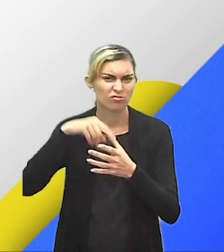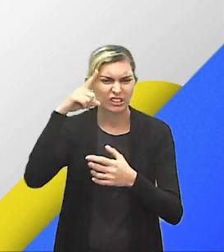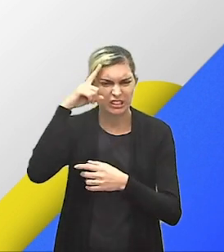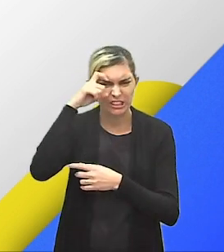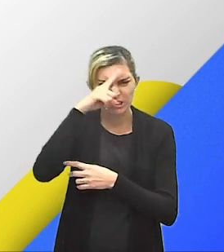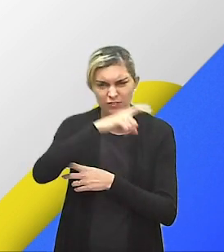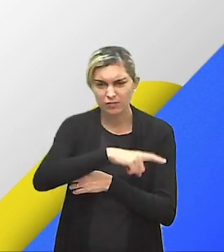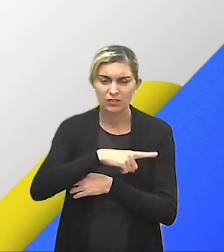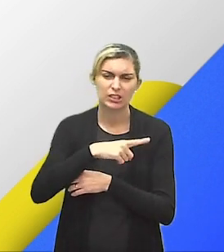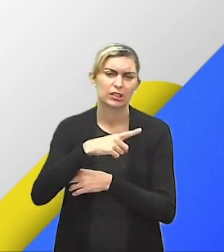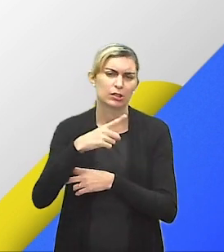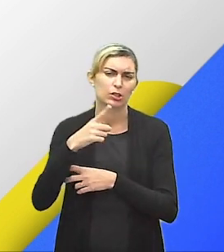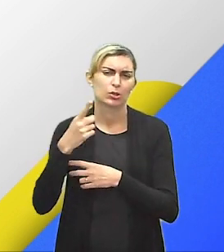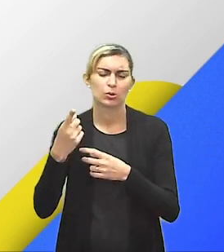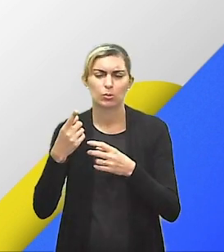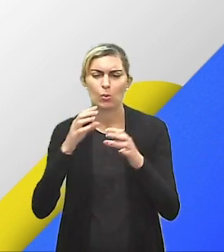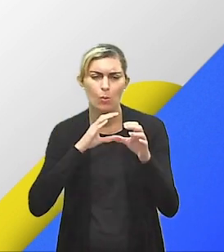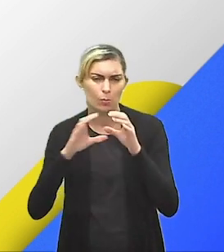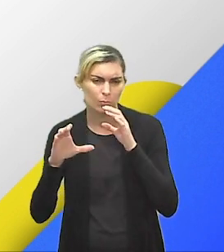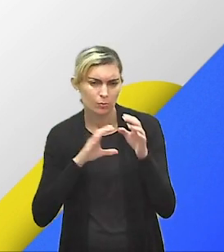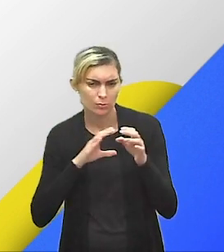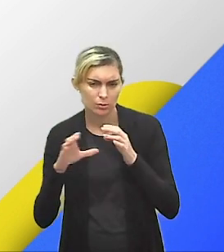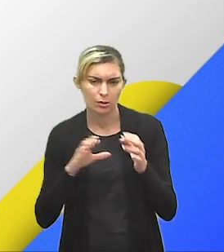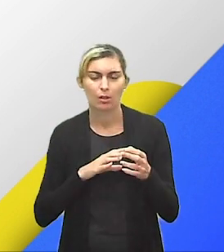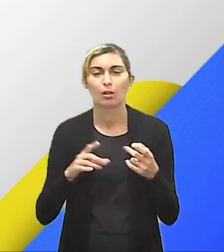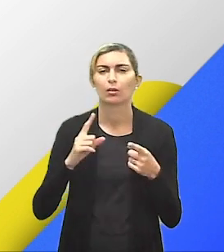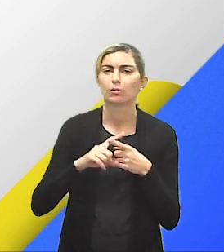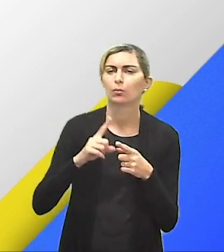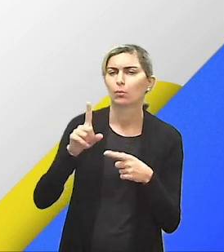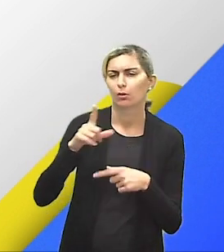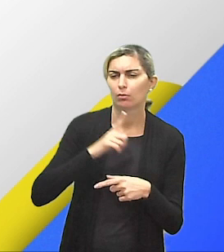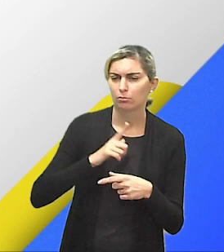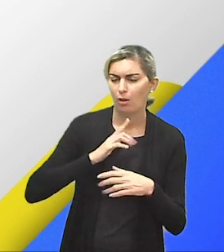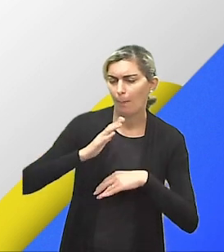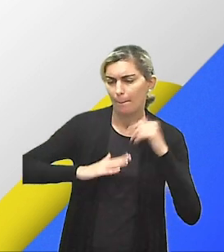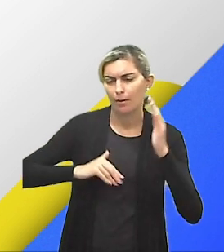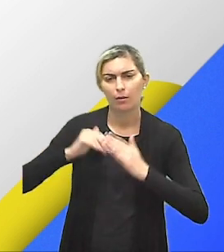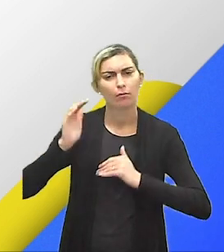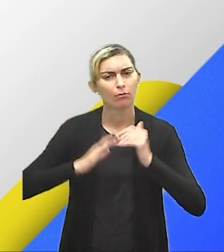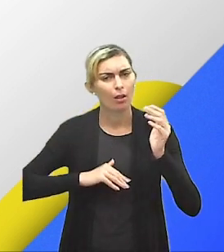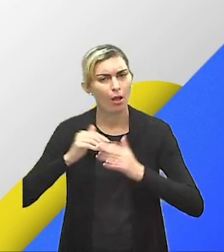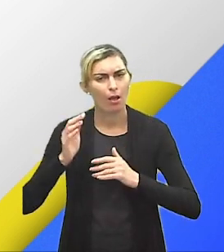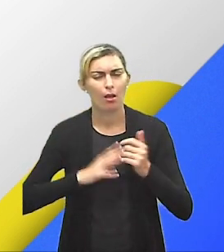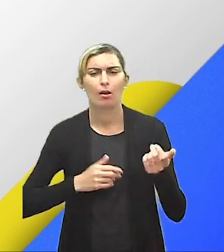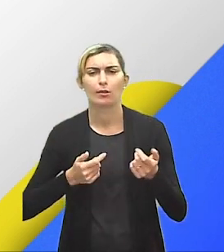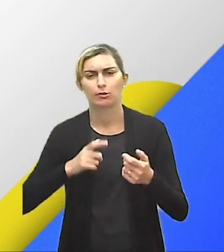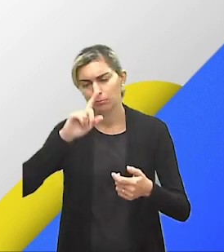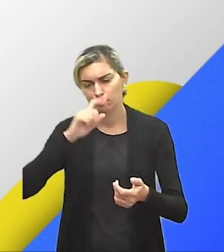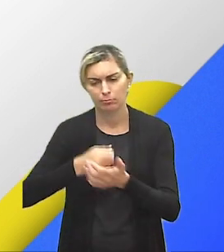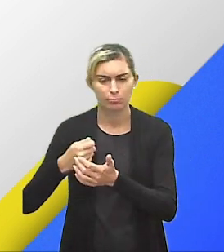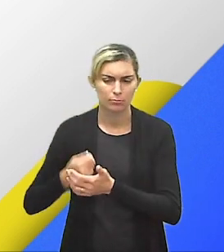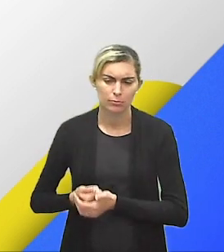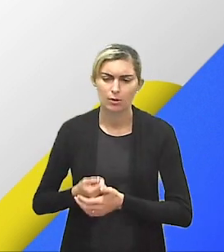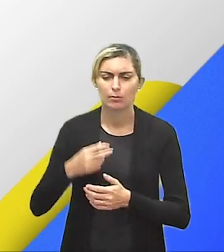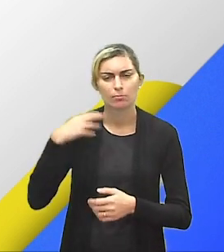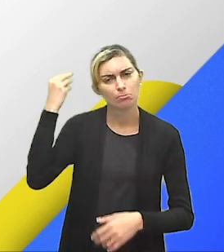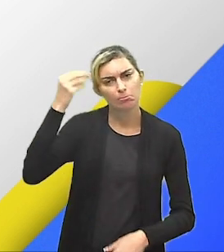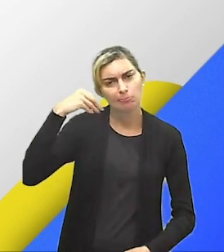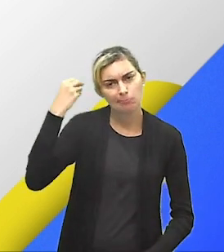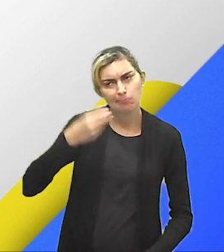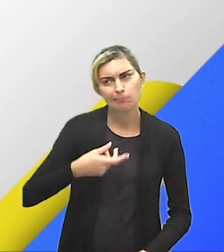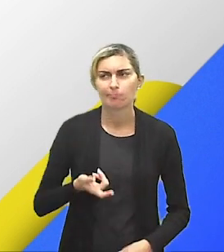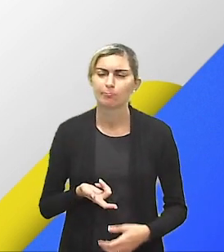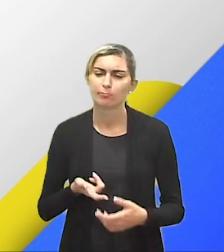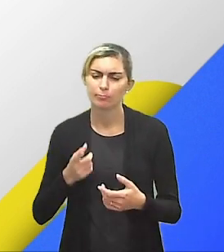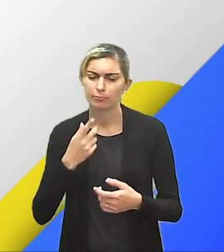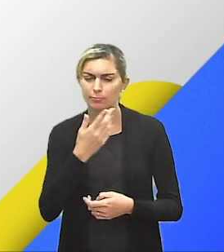ser formulado e comunicado, porque ele inclui habilidades, atitudes, experiências, ou